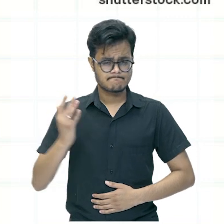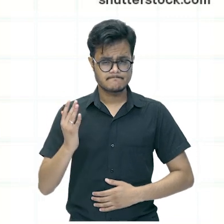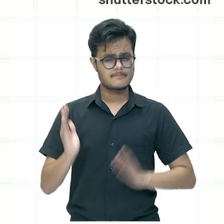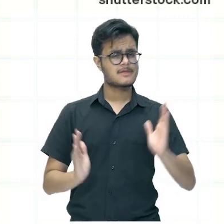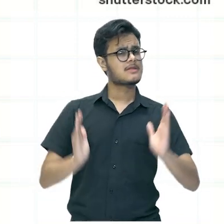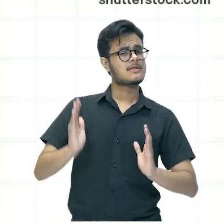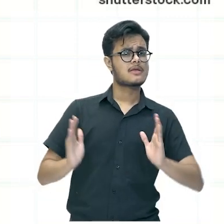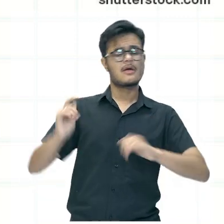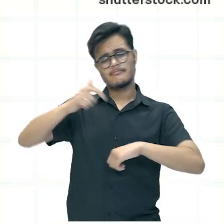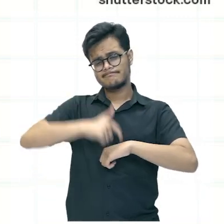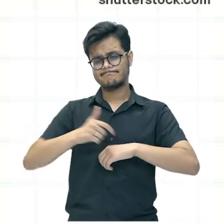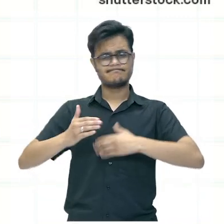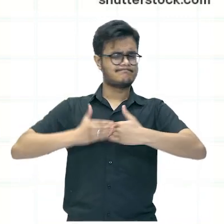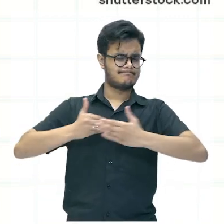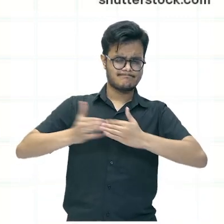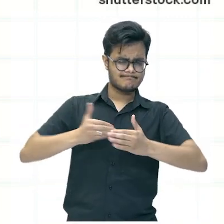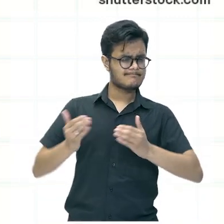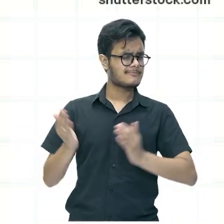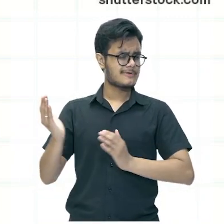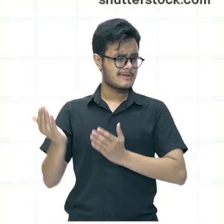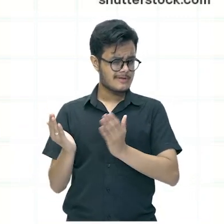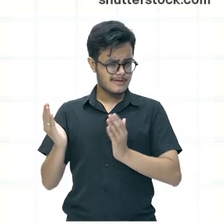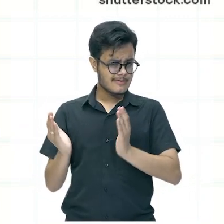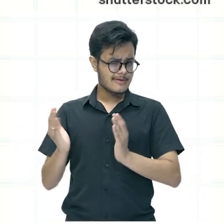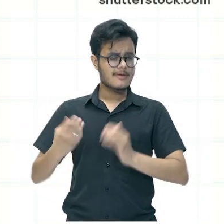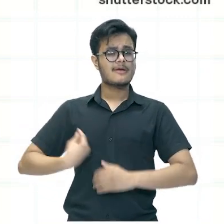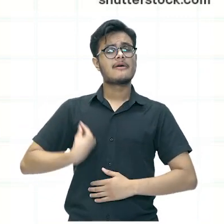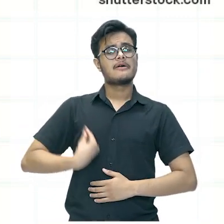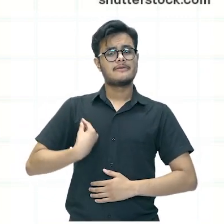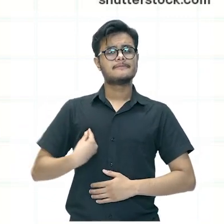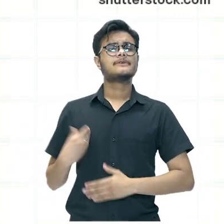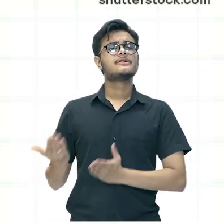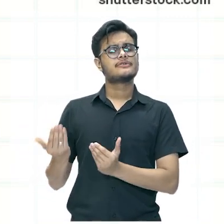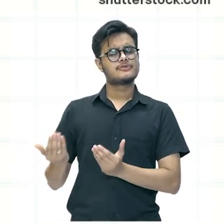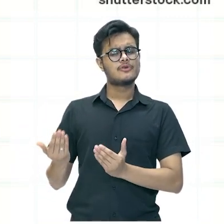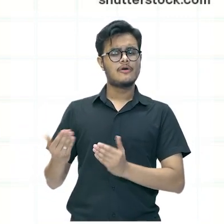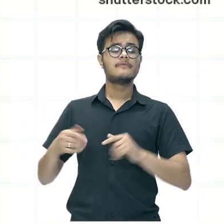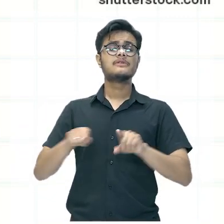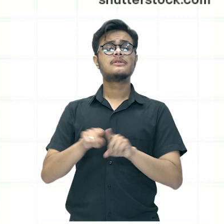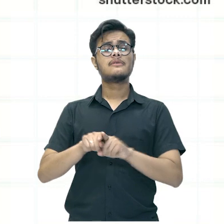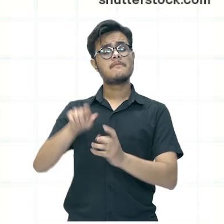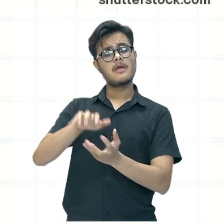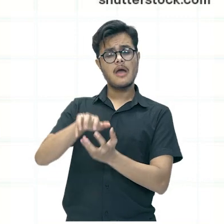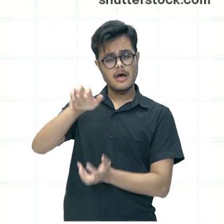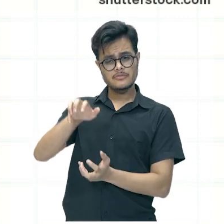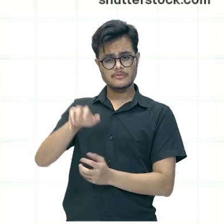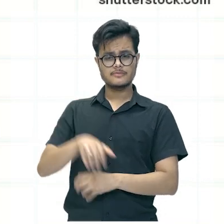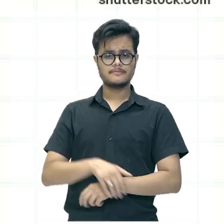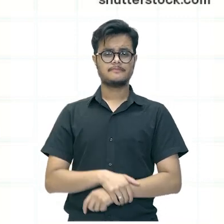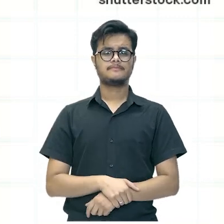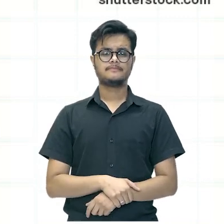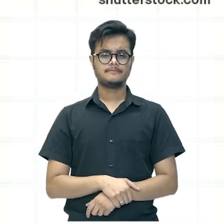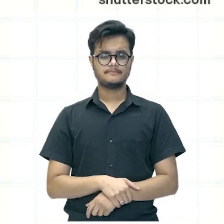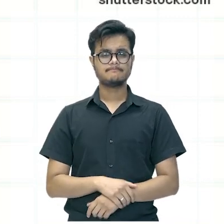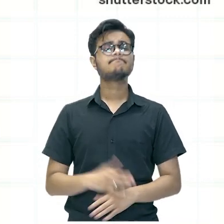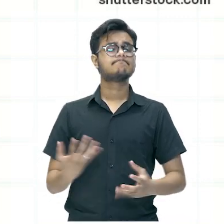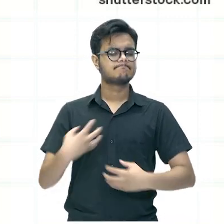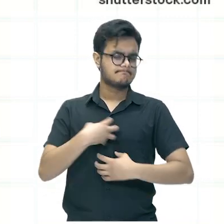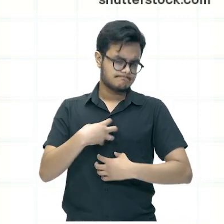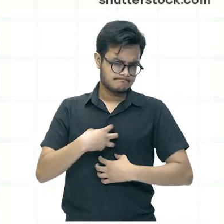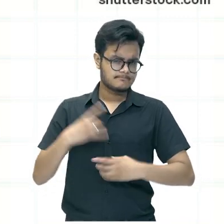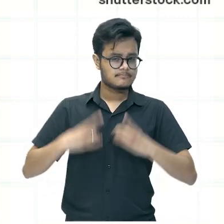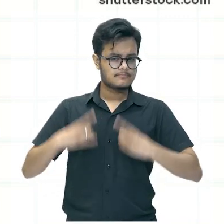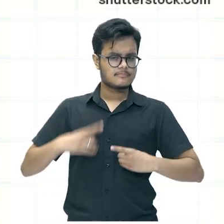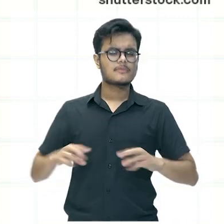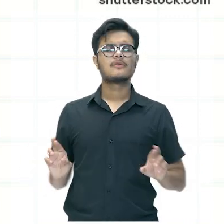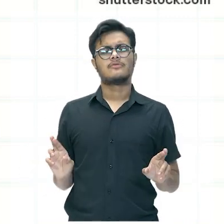palavra cognata, entre os adolescentes e os adultos, certo? Então, os sintomas podem ser bem